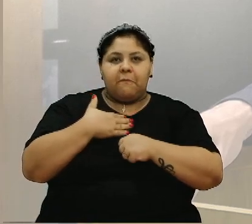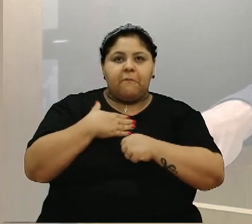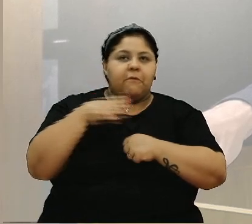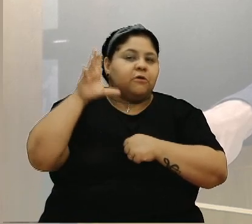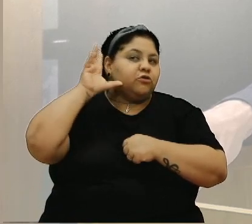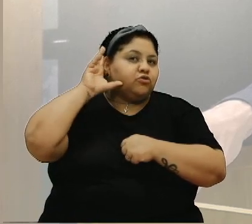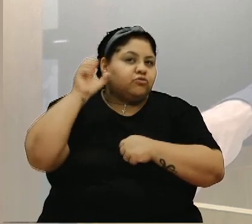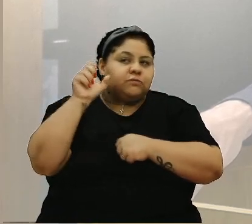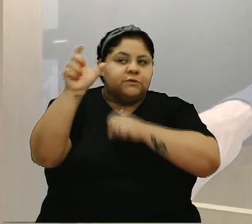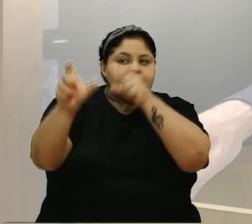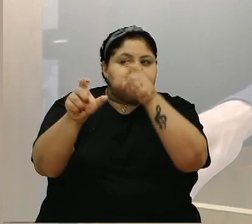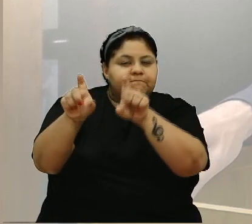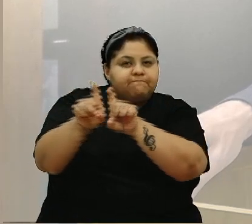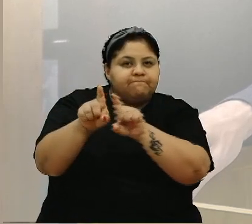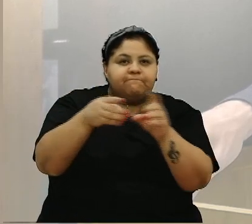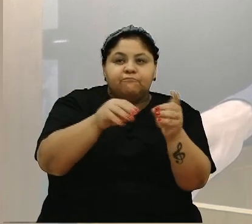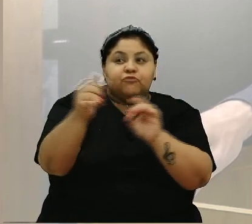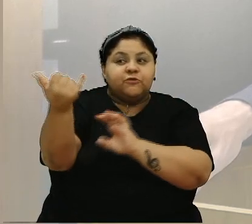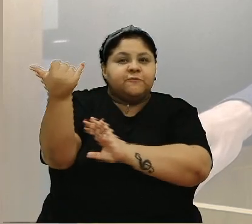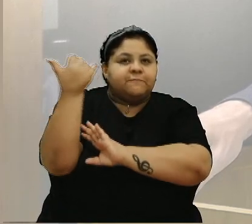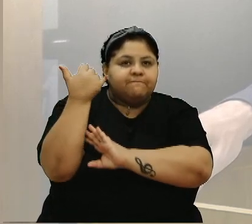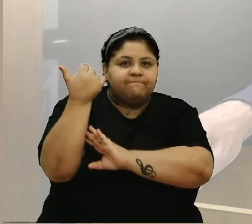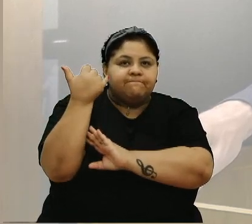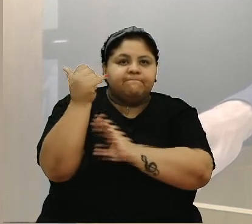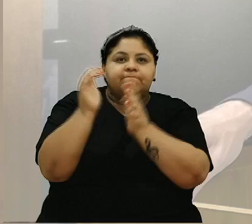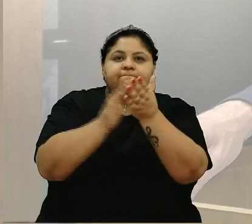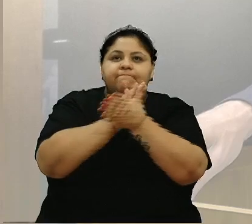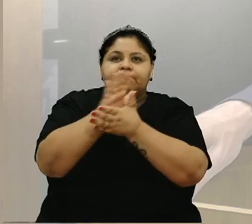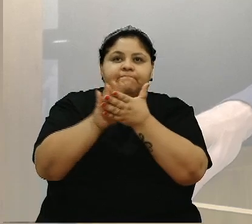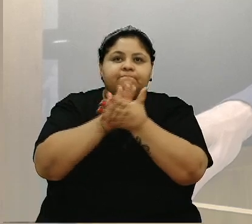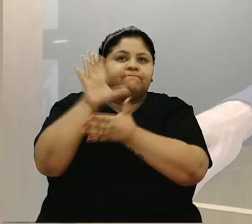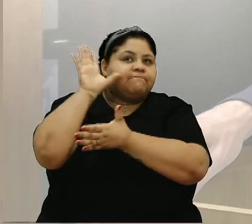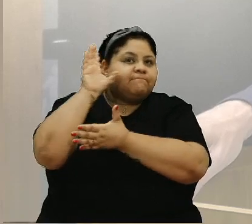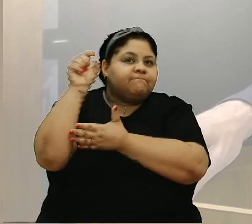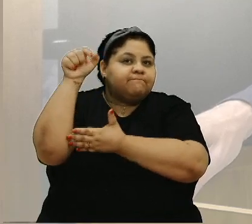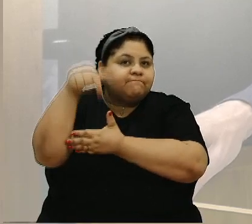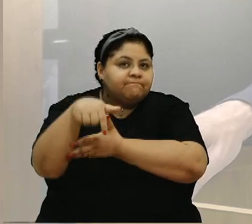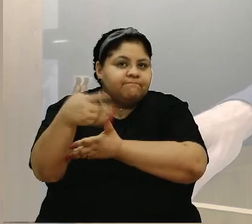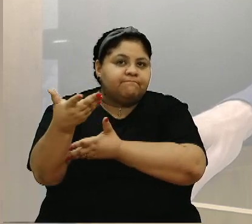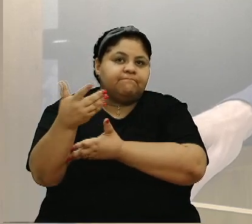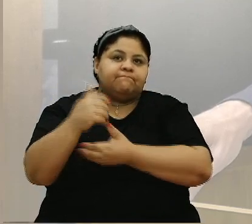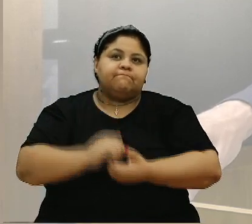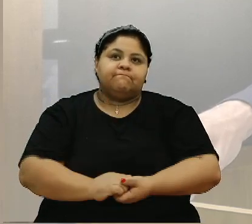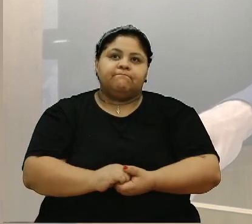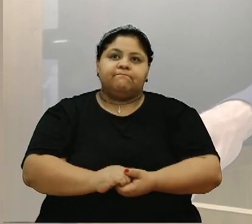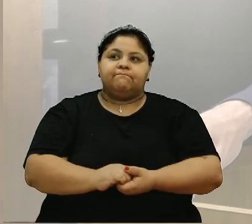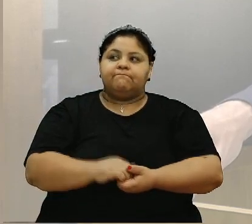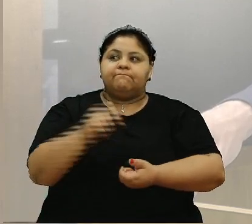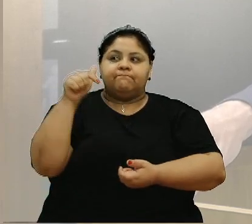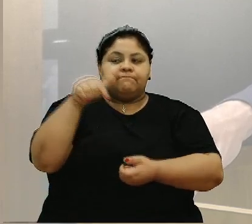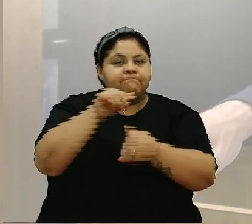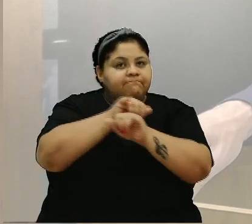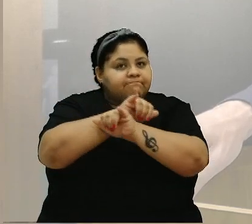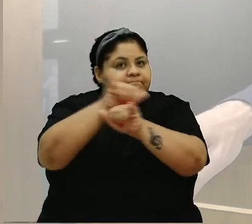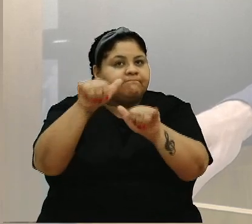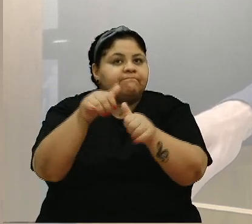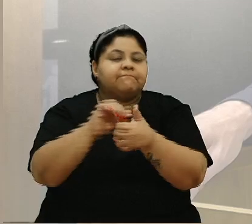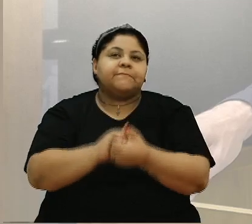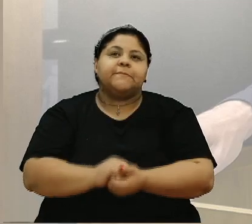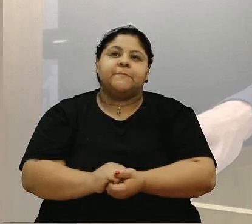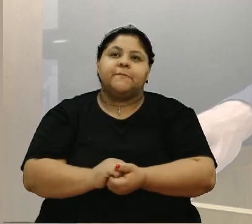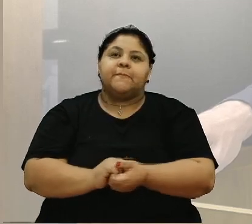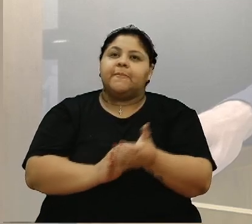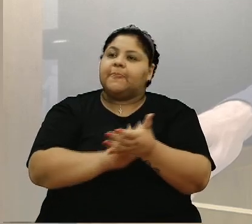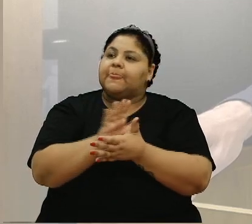escutando eles. E muitos disseram, ninguém vem escutar a gente aqui. Esse é o recado.